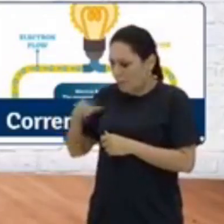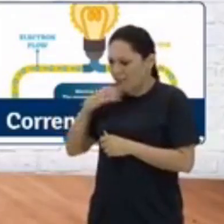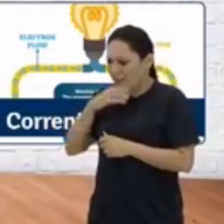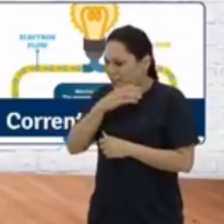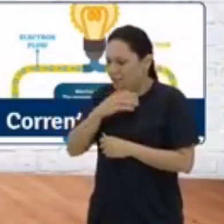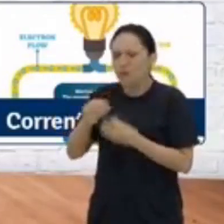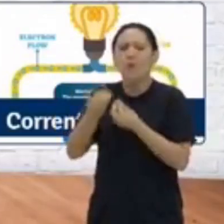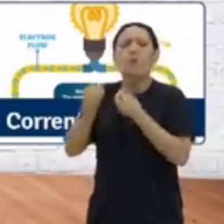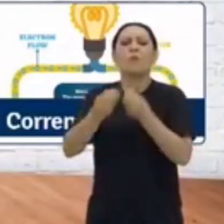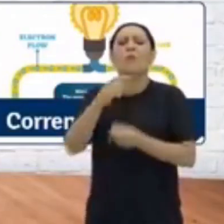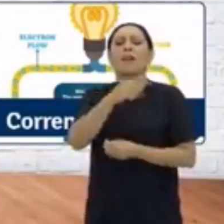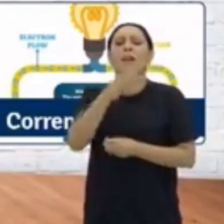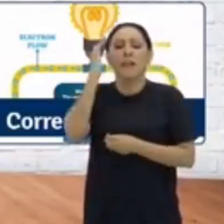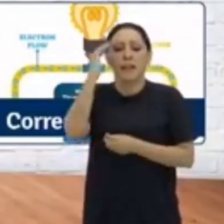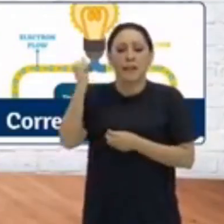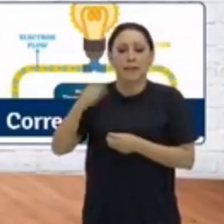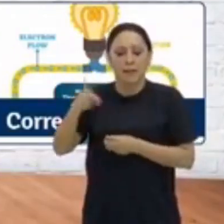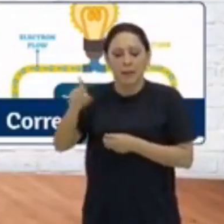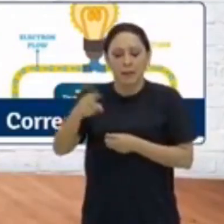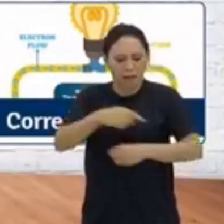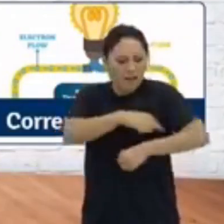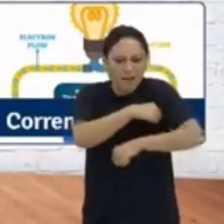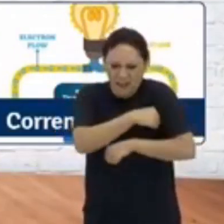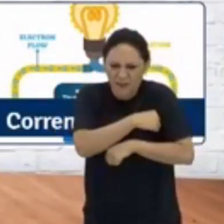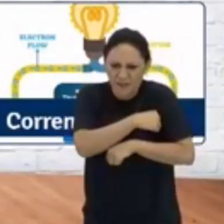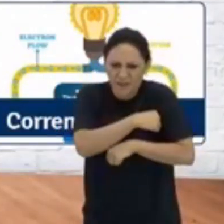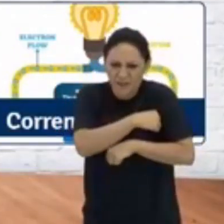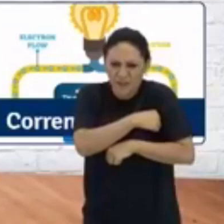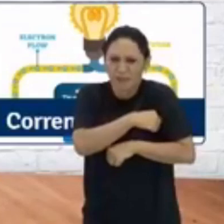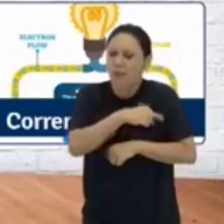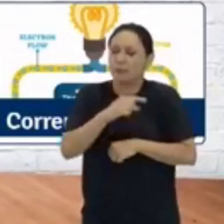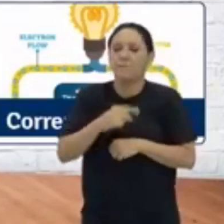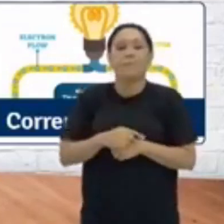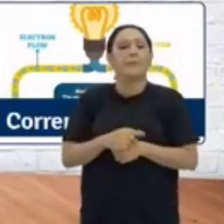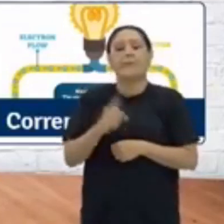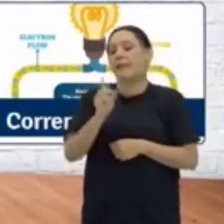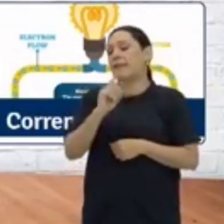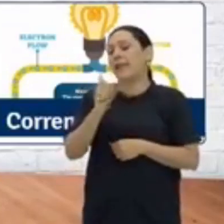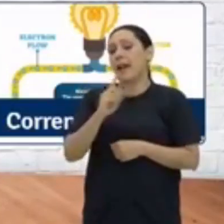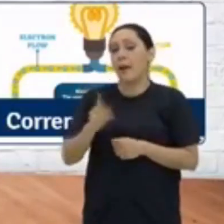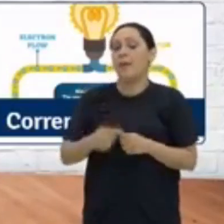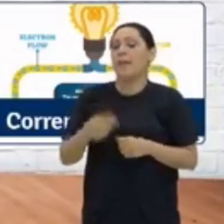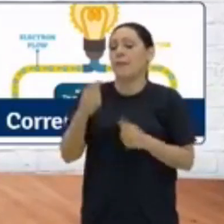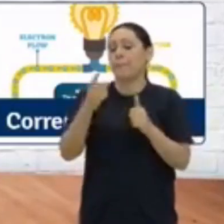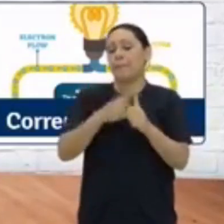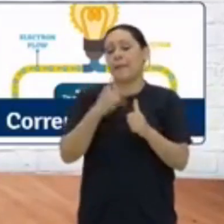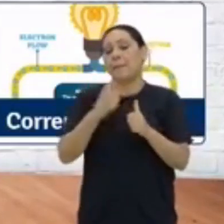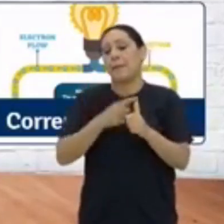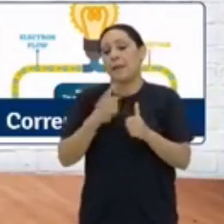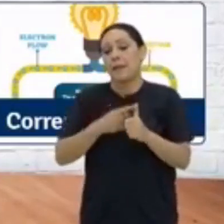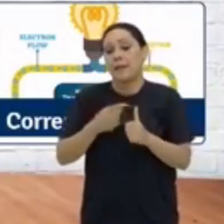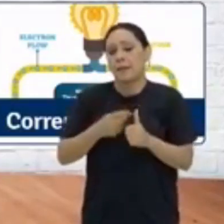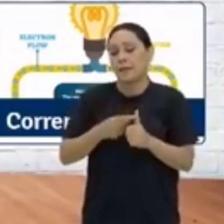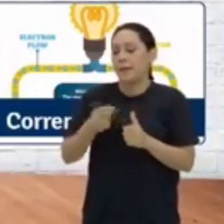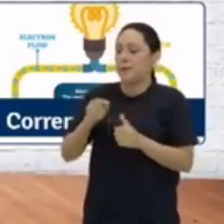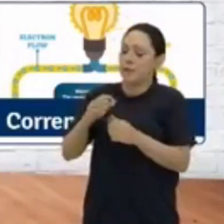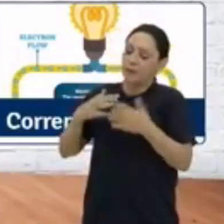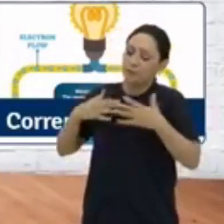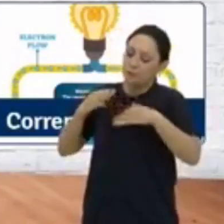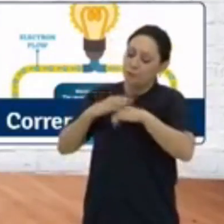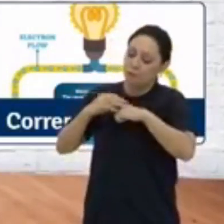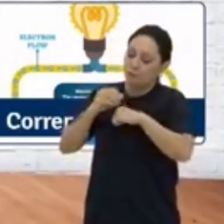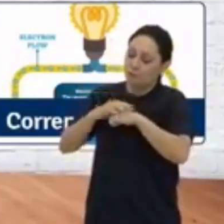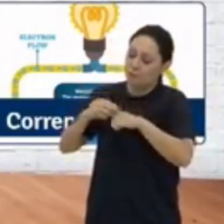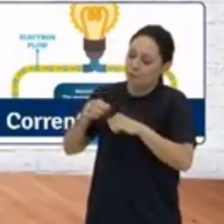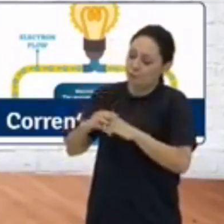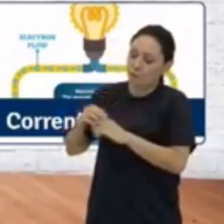Como é que ela sabe que você está quente? Ela pega logo o termômetro e bota embaixo do teu braço ou coisa parecida? Não. O que que ela faz? Com muito carinho,